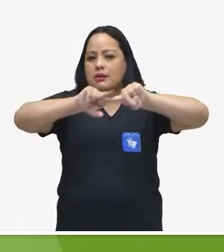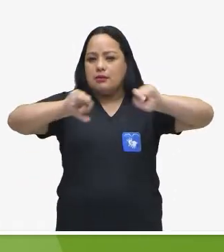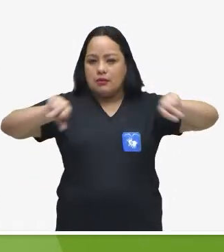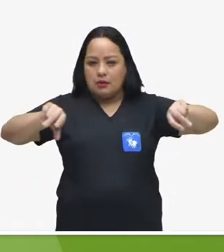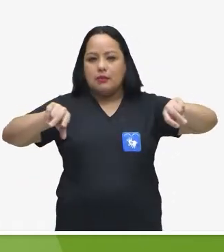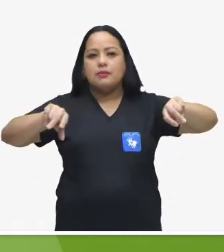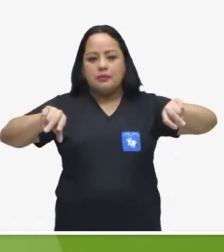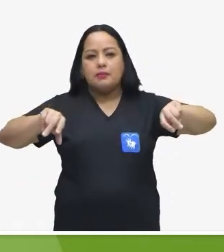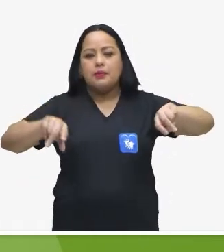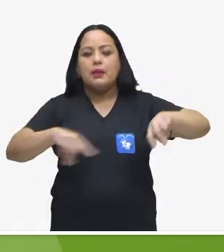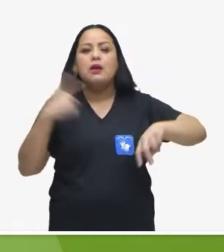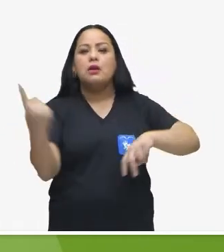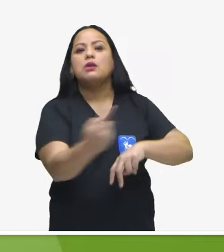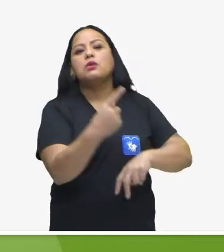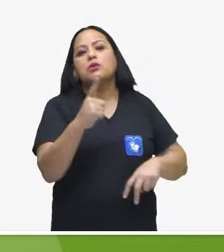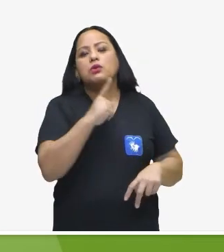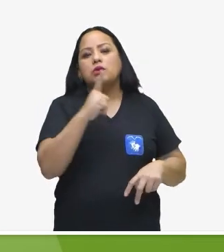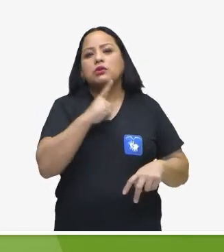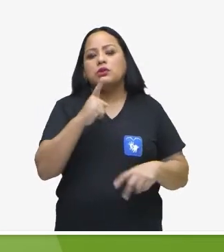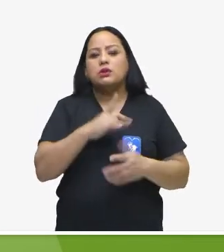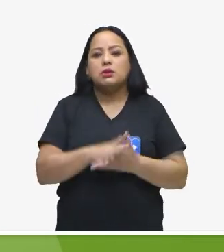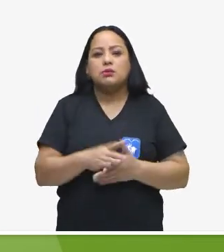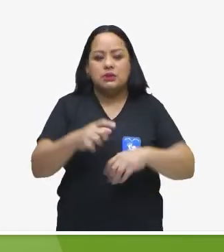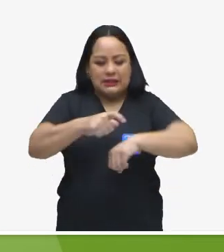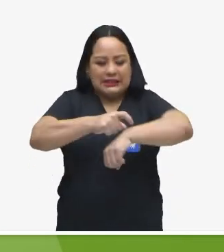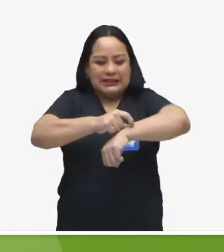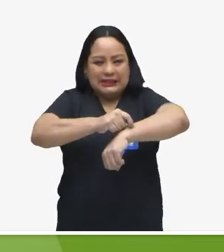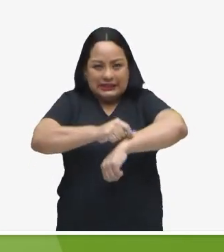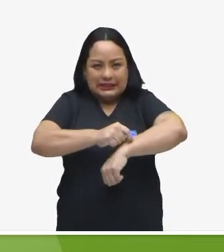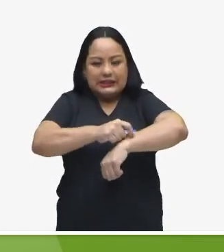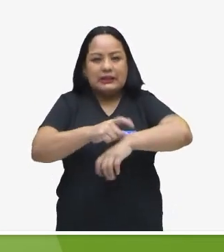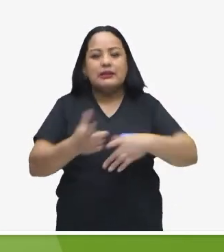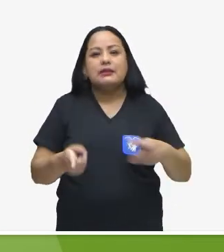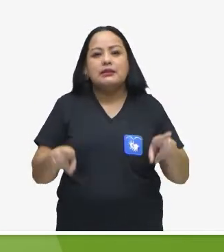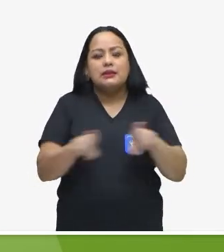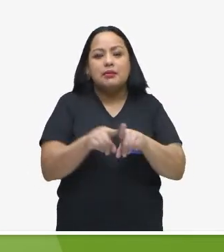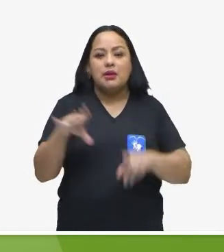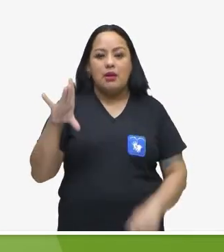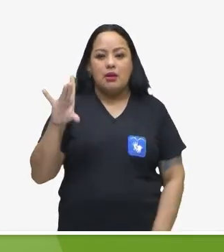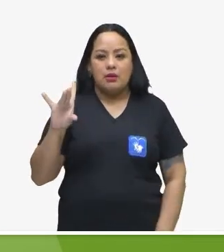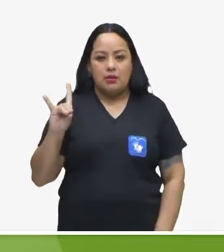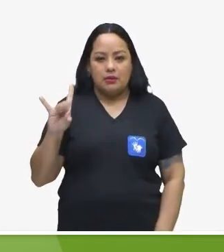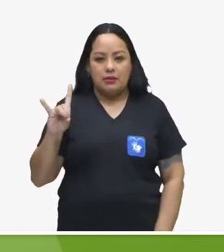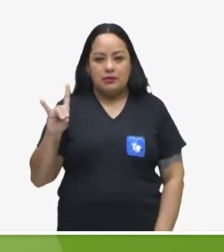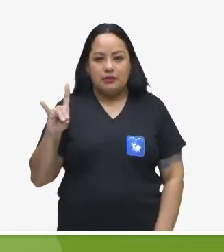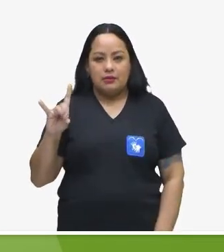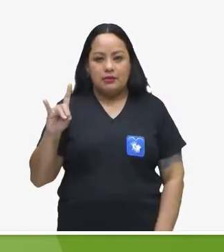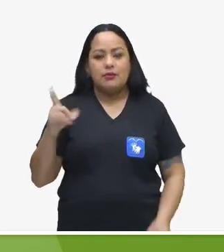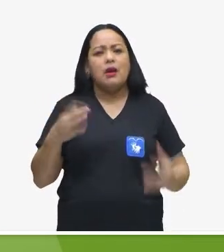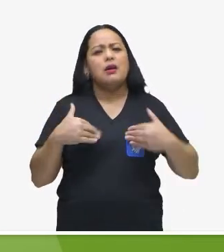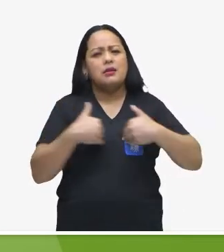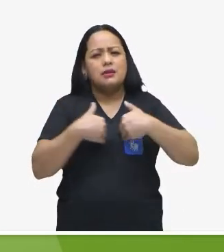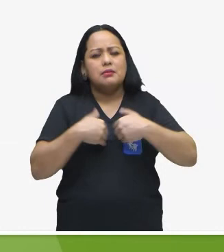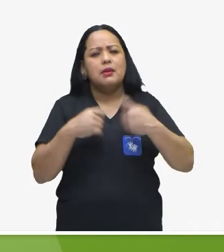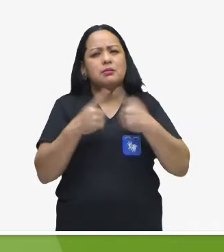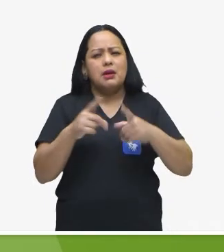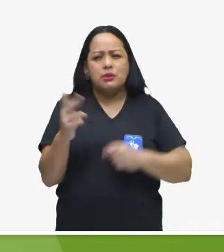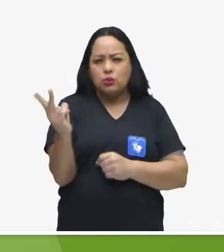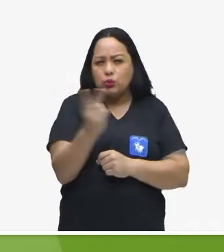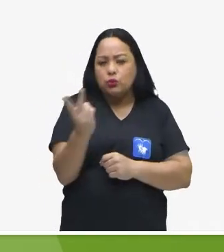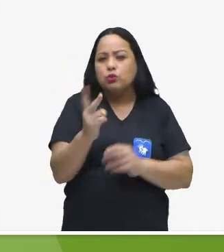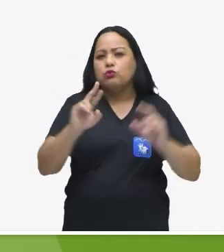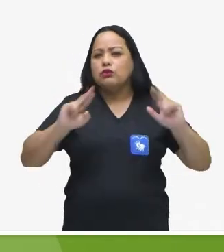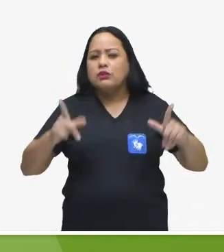Então, a gente tem aí de carrapato a uma girafa. São animais, mas são muito diferentes, vivem de